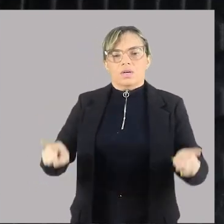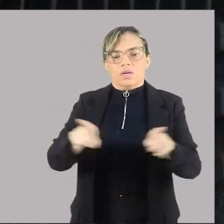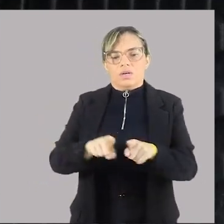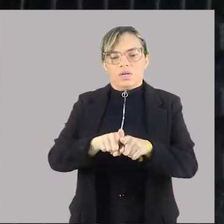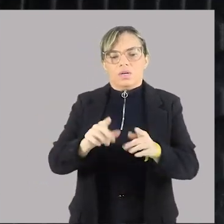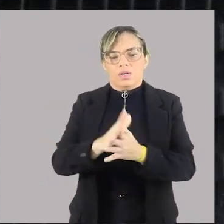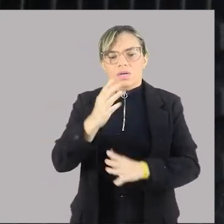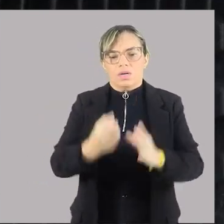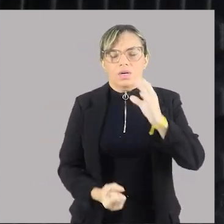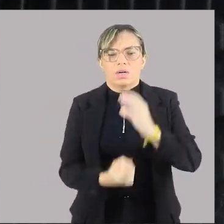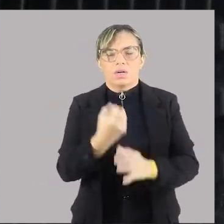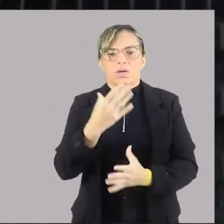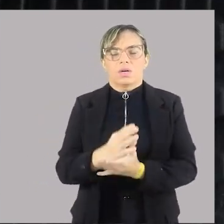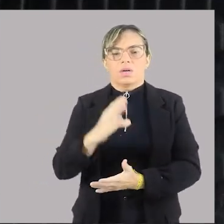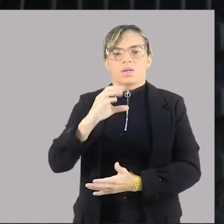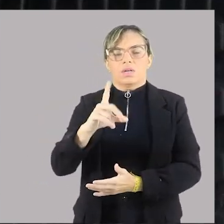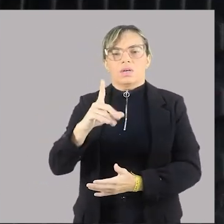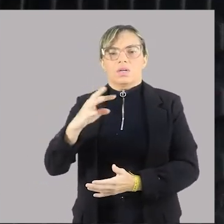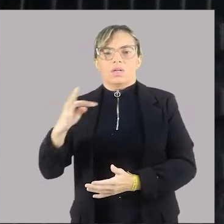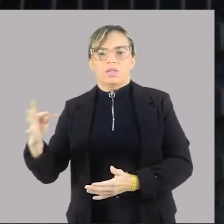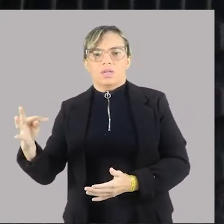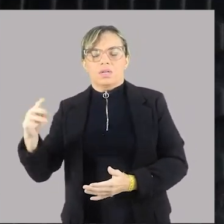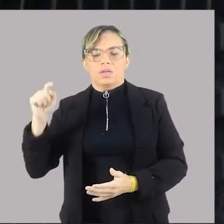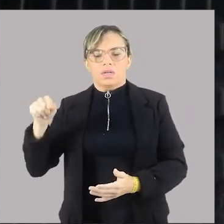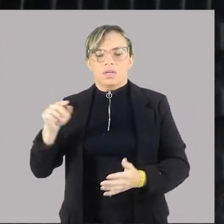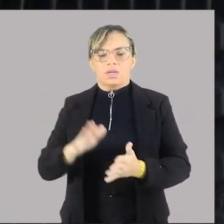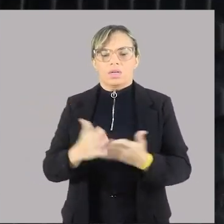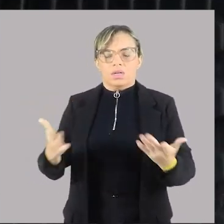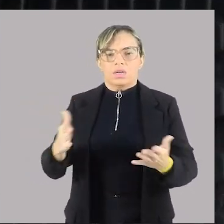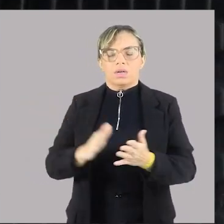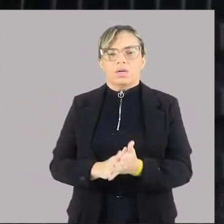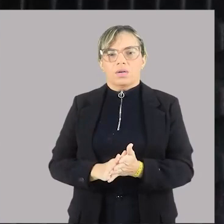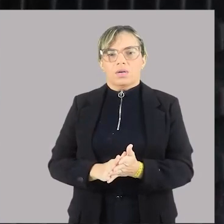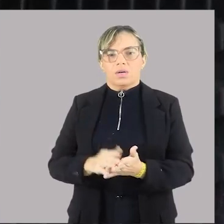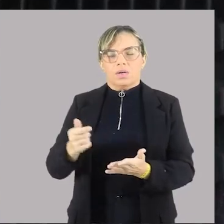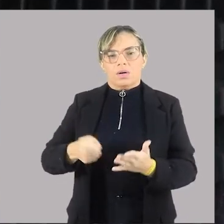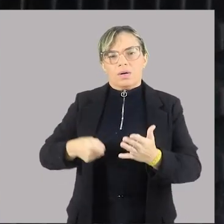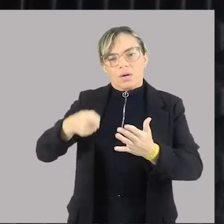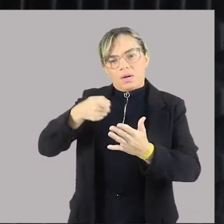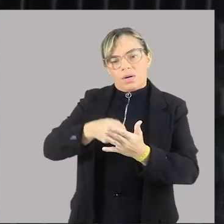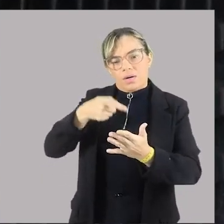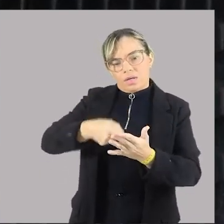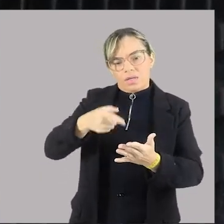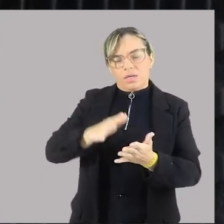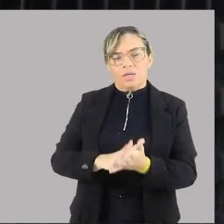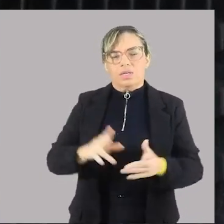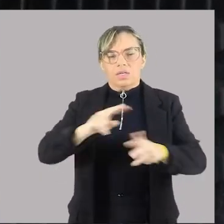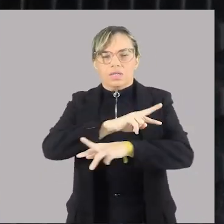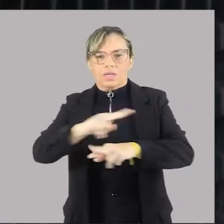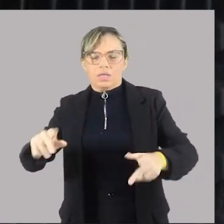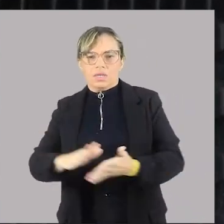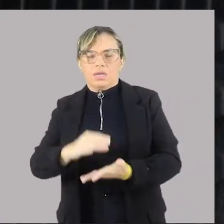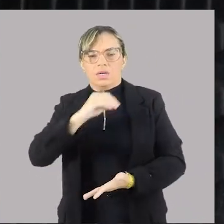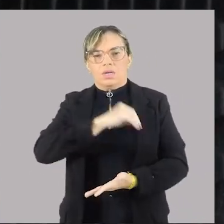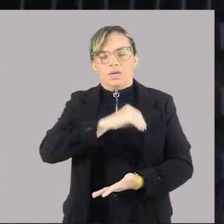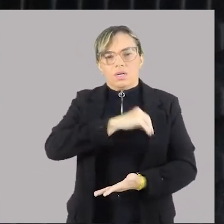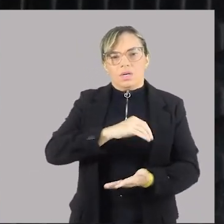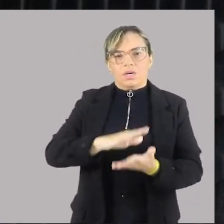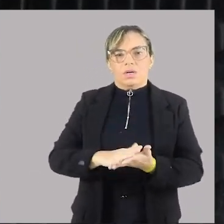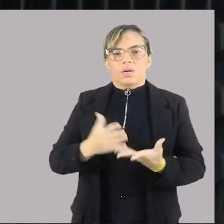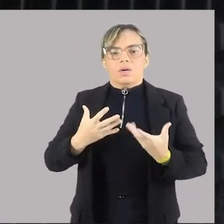Ele consolidou as leis trabalhistas. Uma série de leis, como o salário mínimo, o descanso